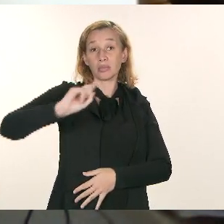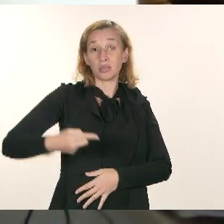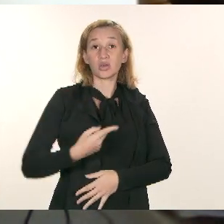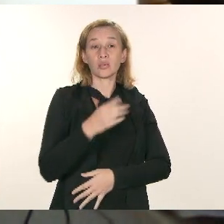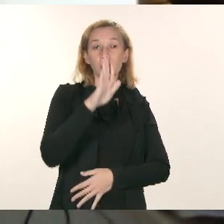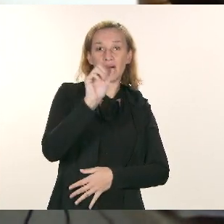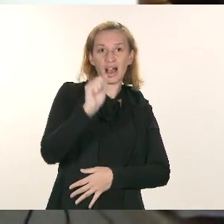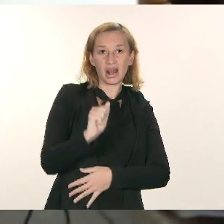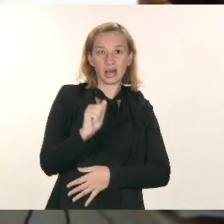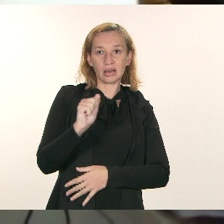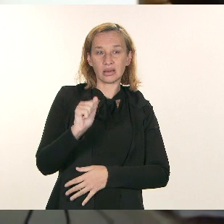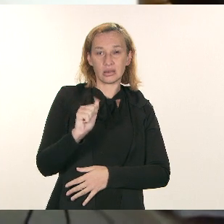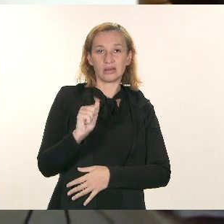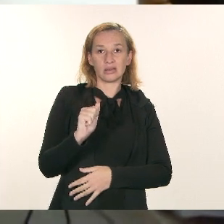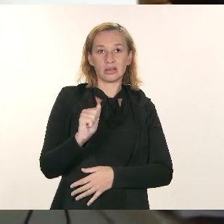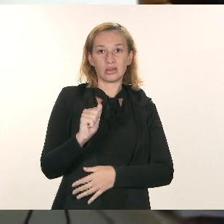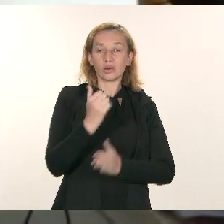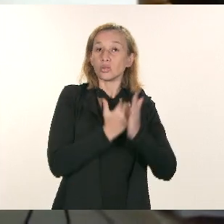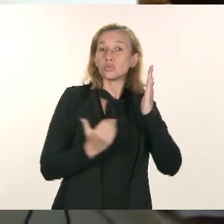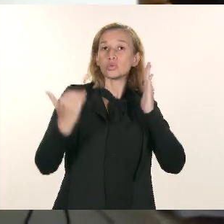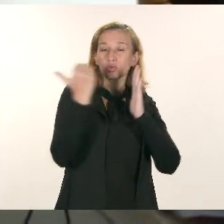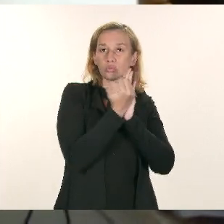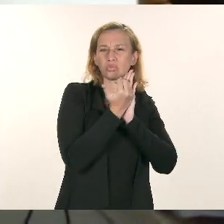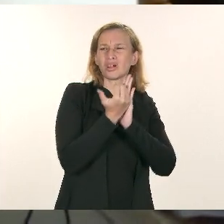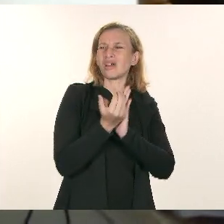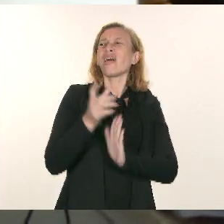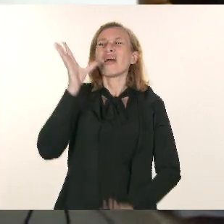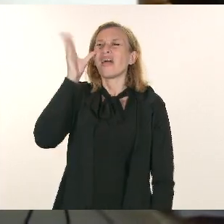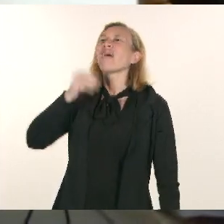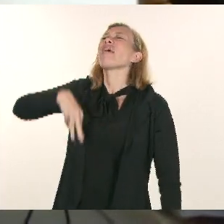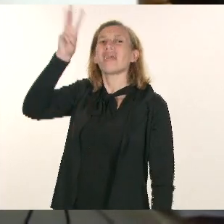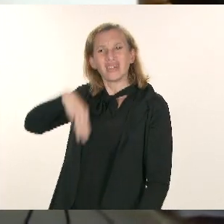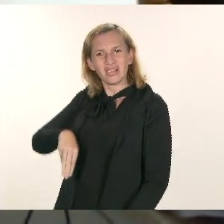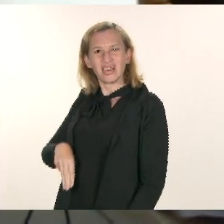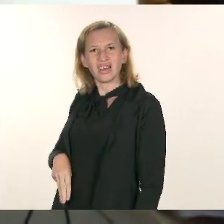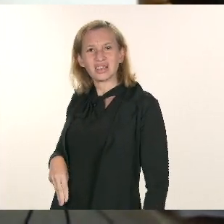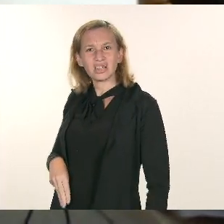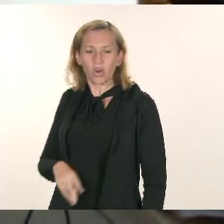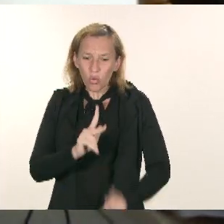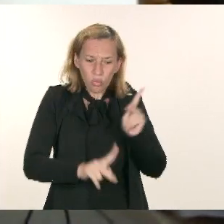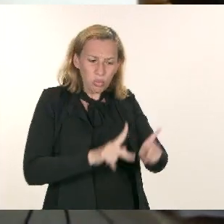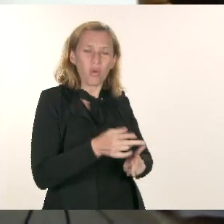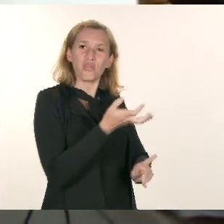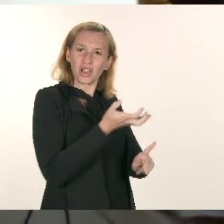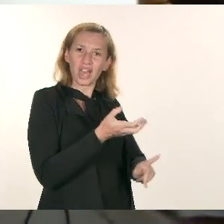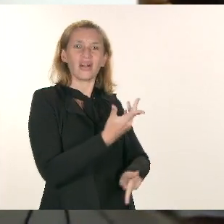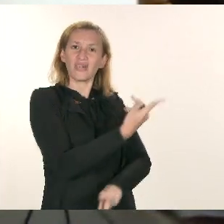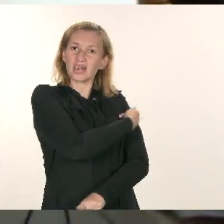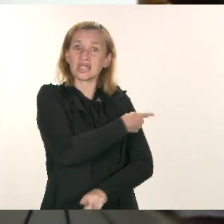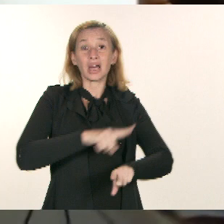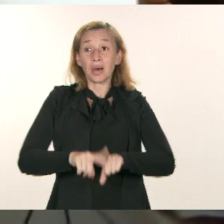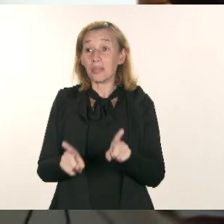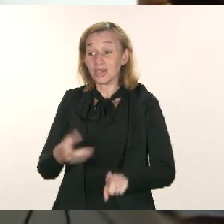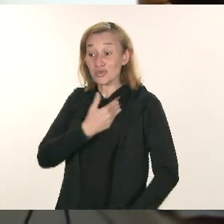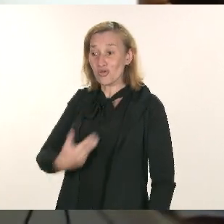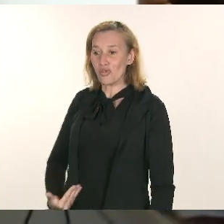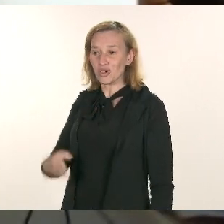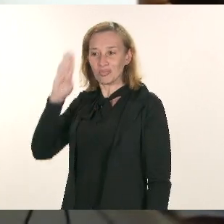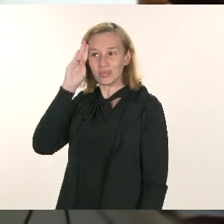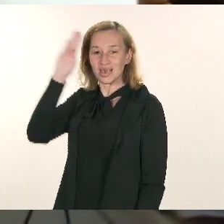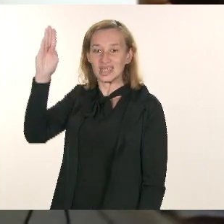para 2.000. A quem interessa isso? O povo quer vacina, mas o governo prioriza